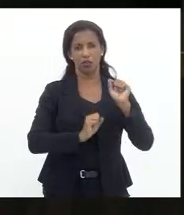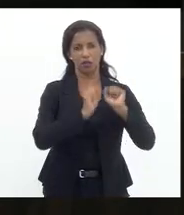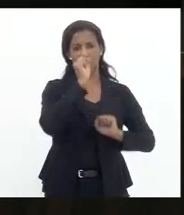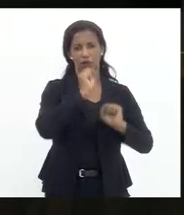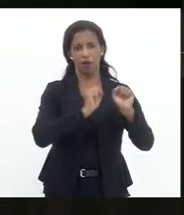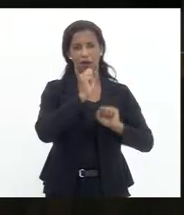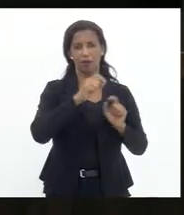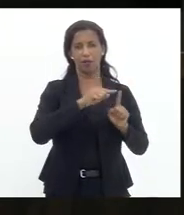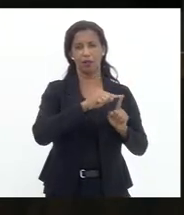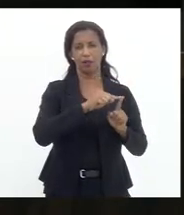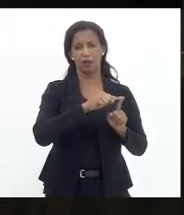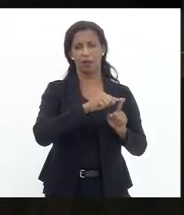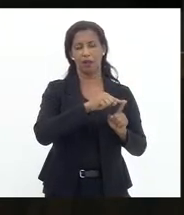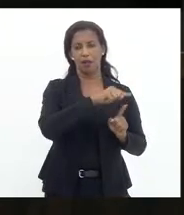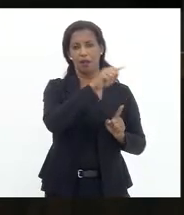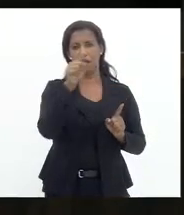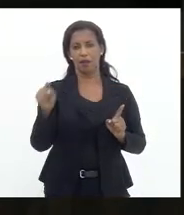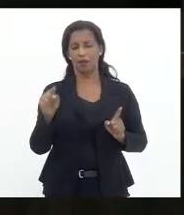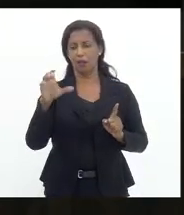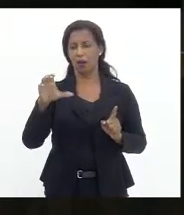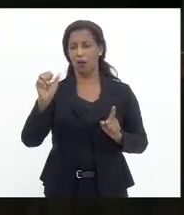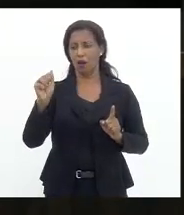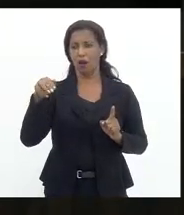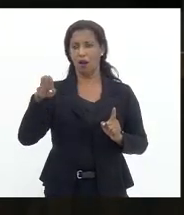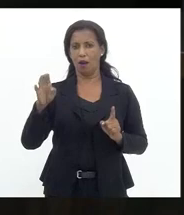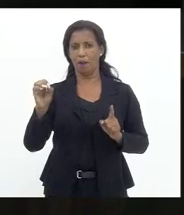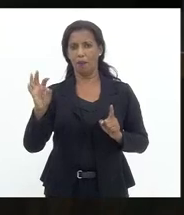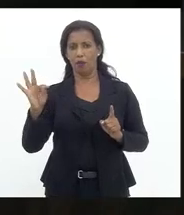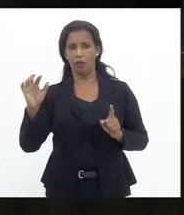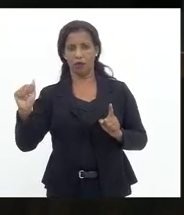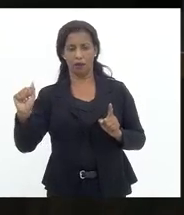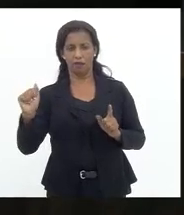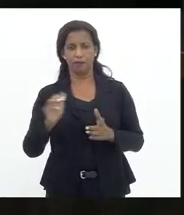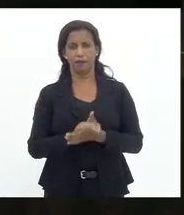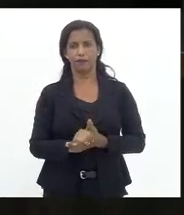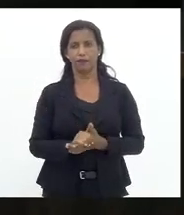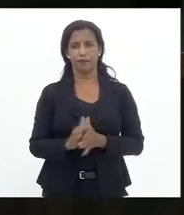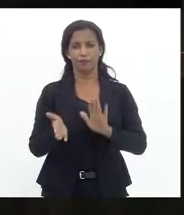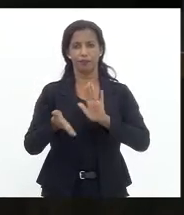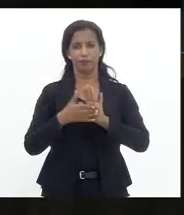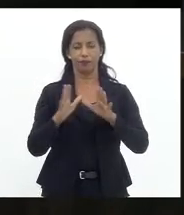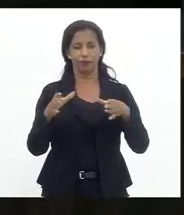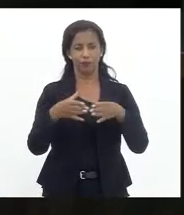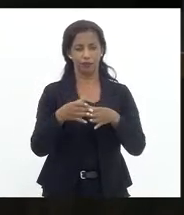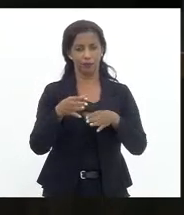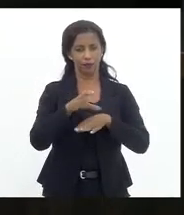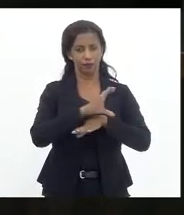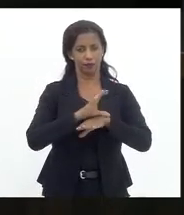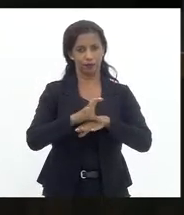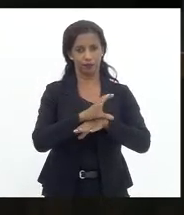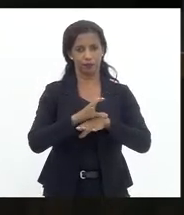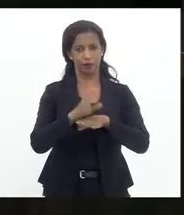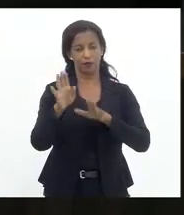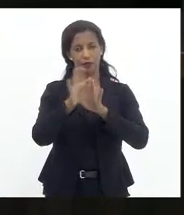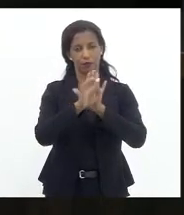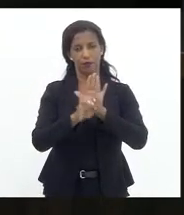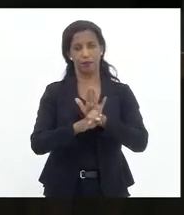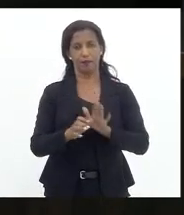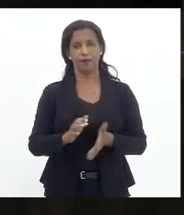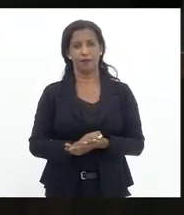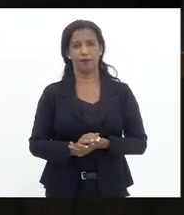Chueck até o Cambotá, no município de Valença, no estado do Rio de Janeiro. Pareceres da Comissão de Constituição e Justiça pela constitucionalidade com